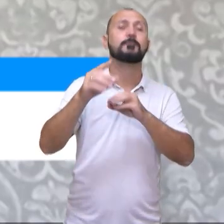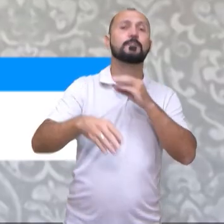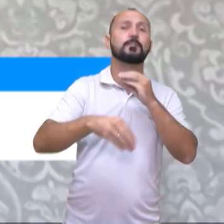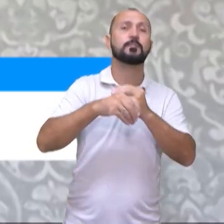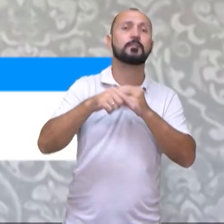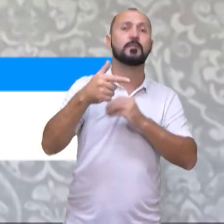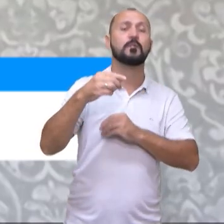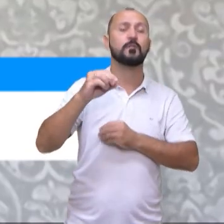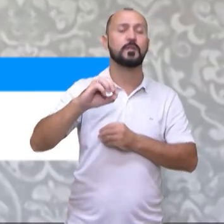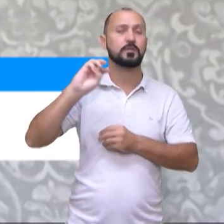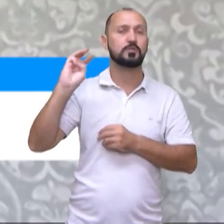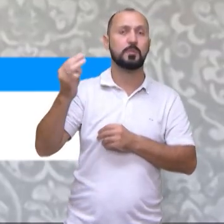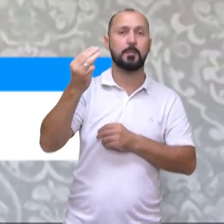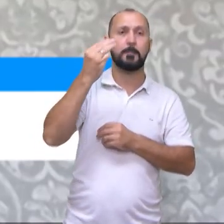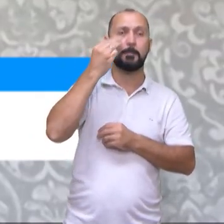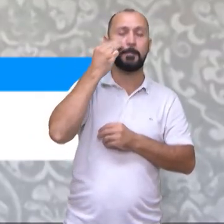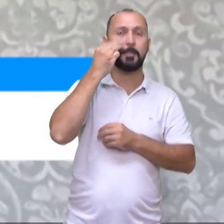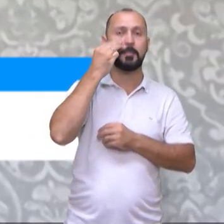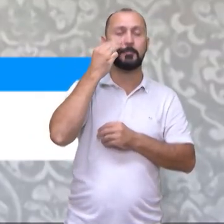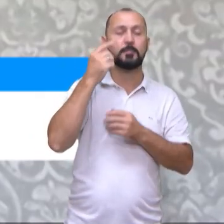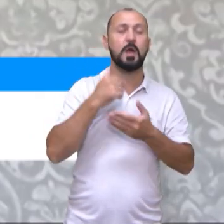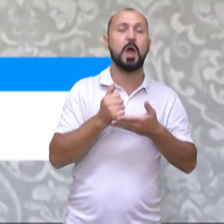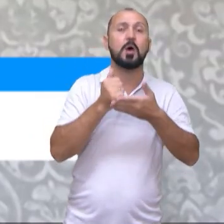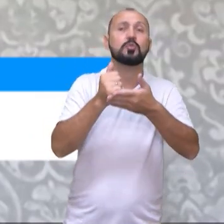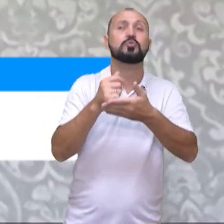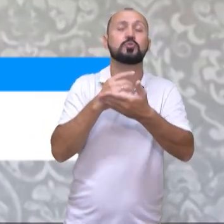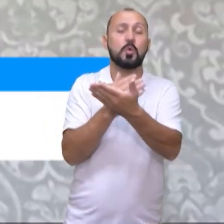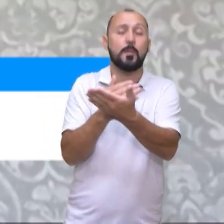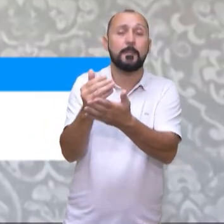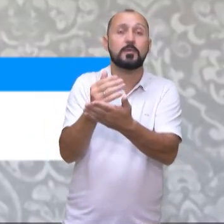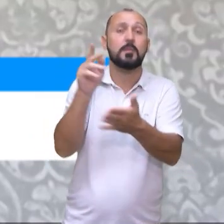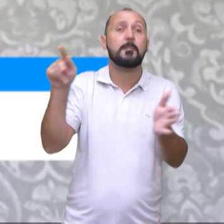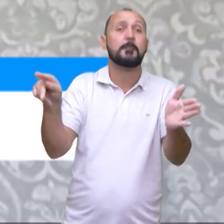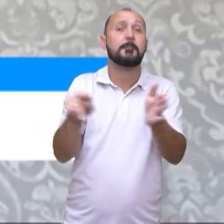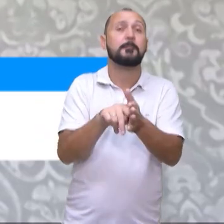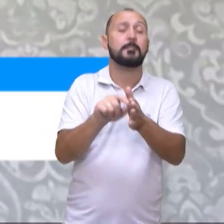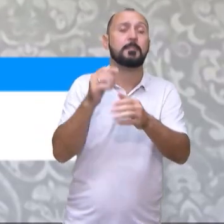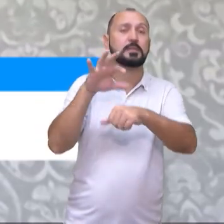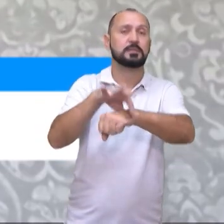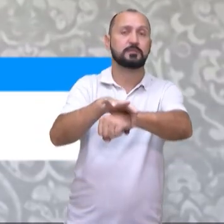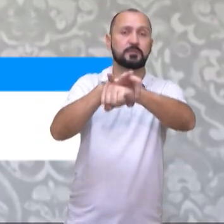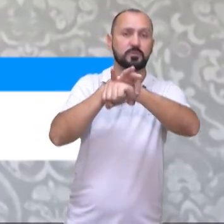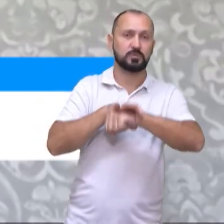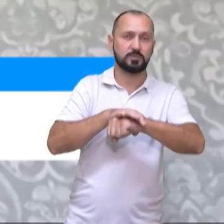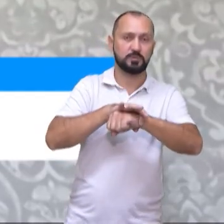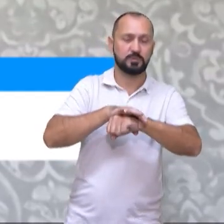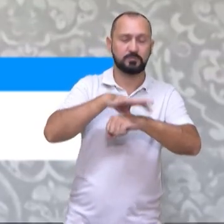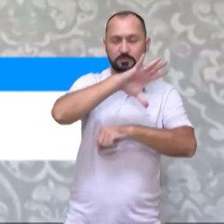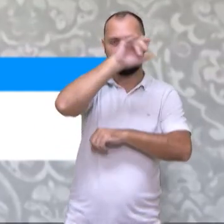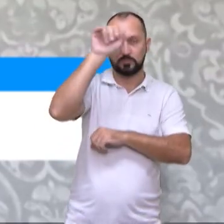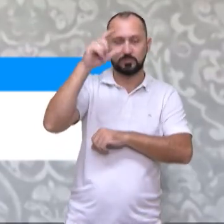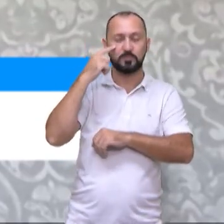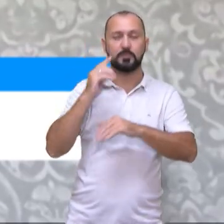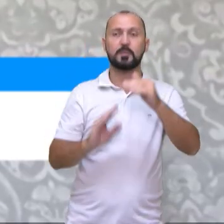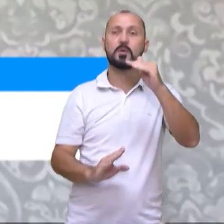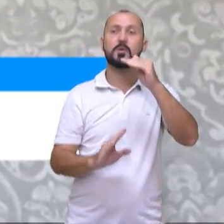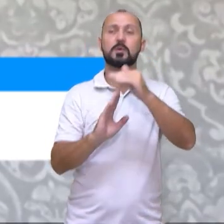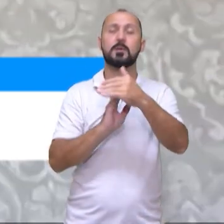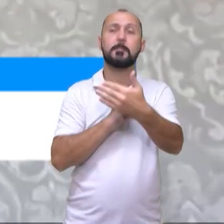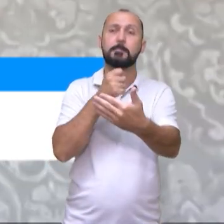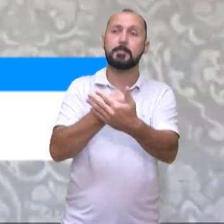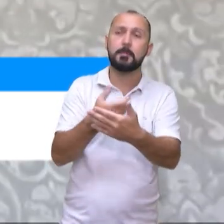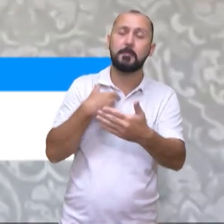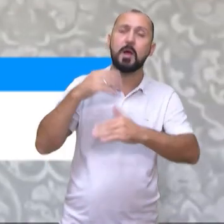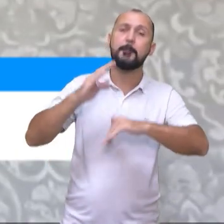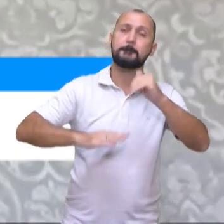de acrescer o valor de R$20 milhões a cota à parte prevista inicialmente para a Defensoria Pública do Estado, para o limite